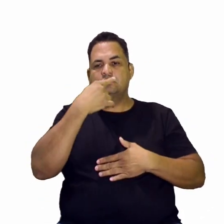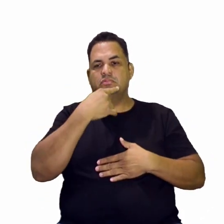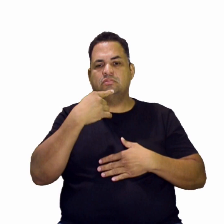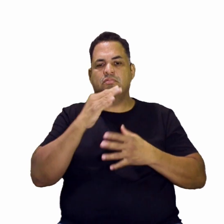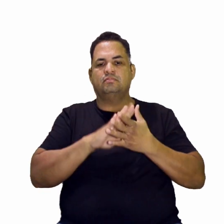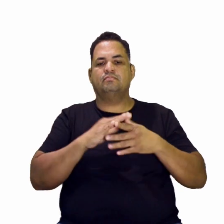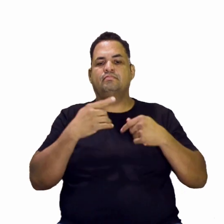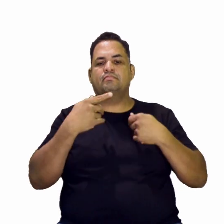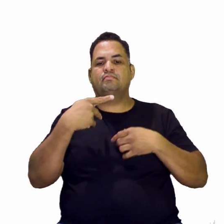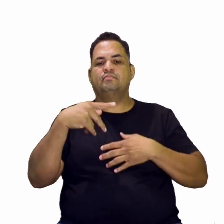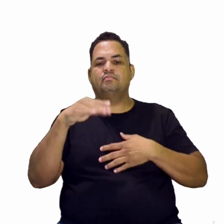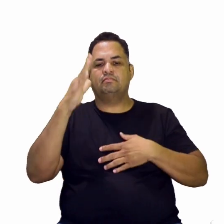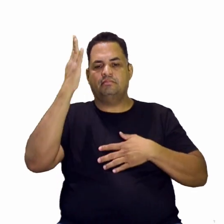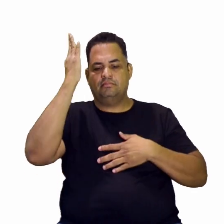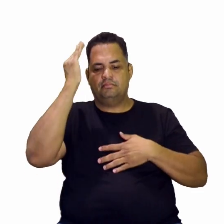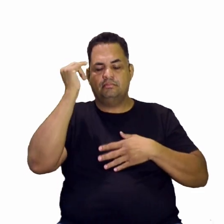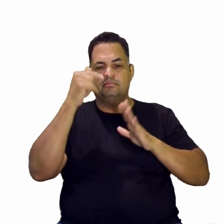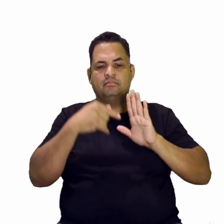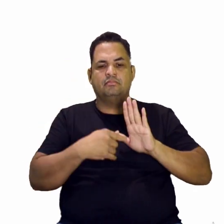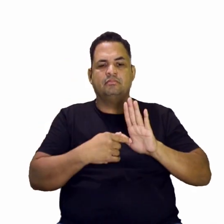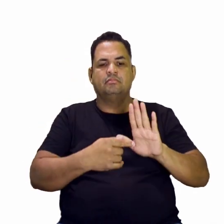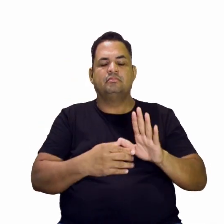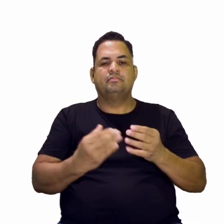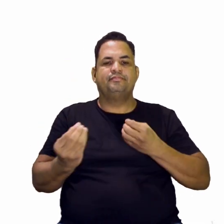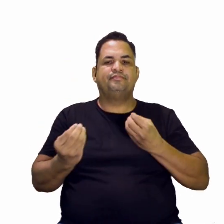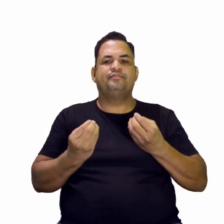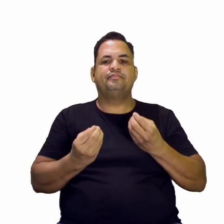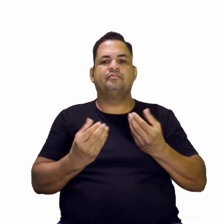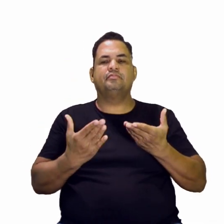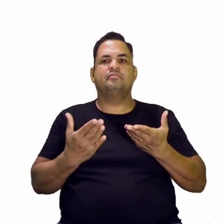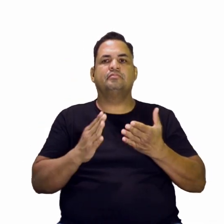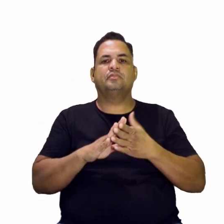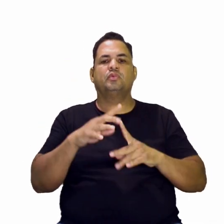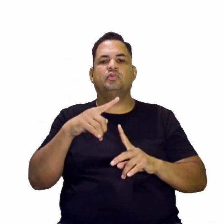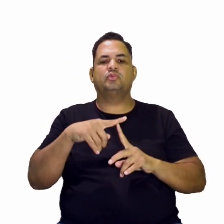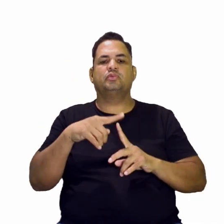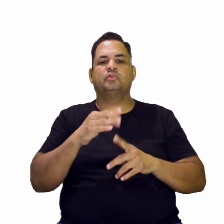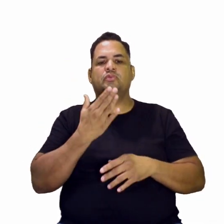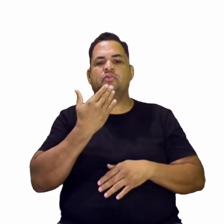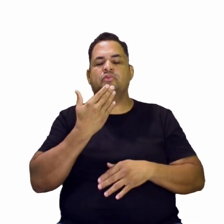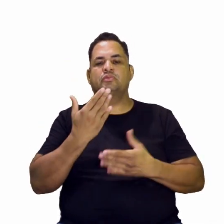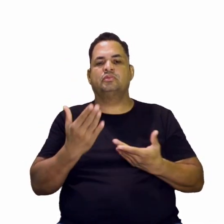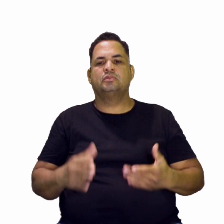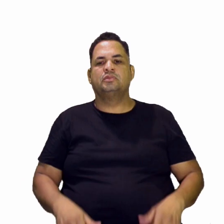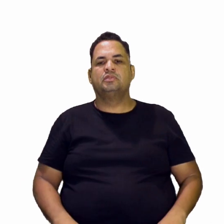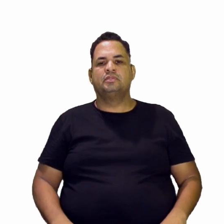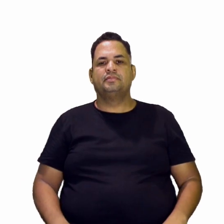para saber ou dar um indicativo de que tipo de alimentação